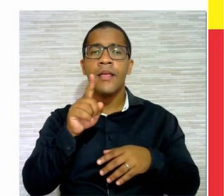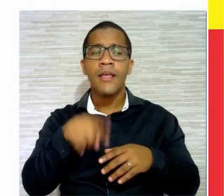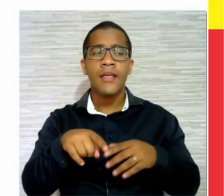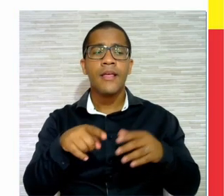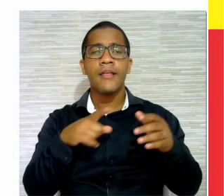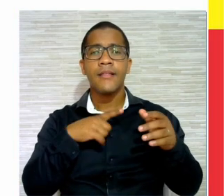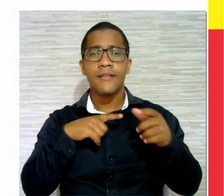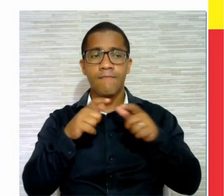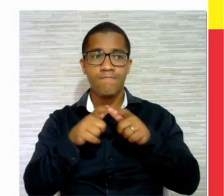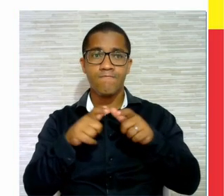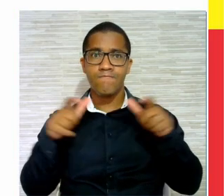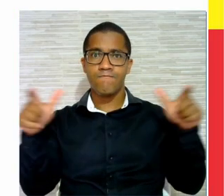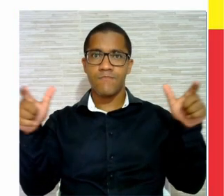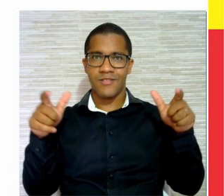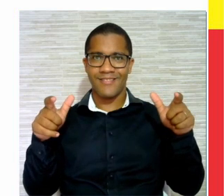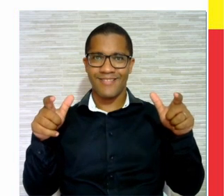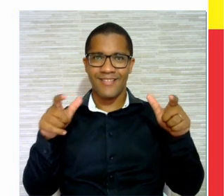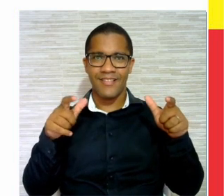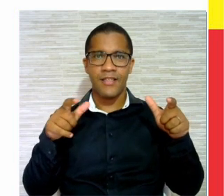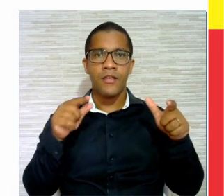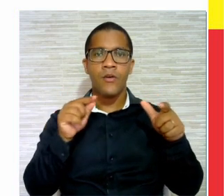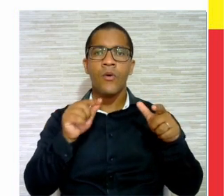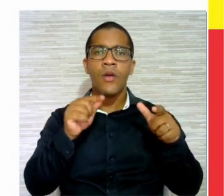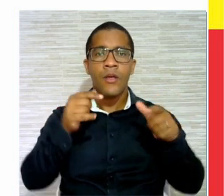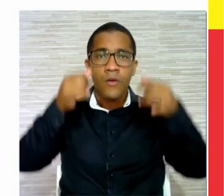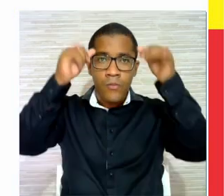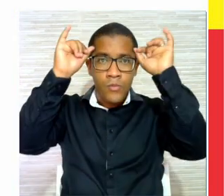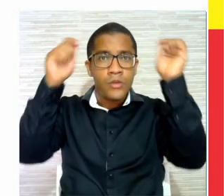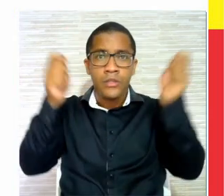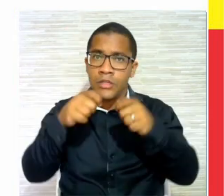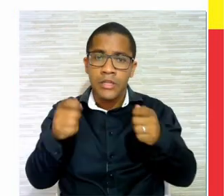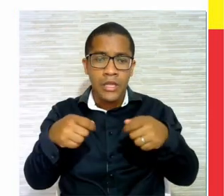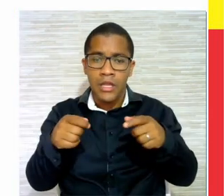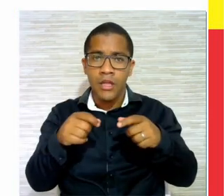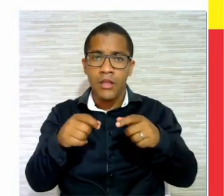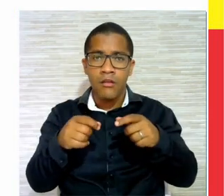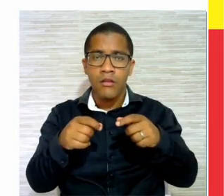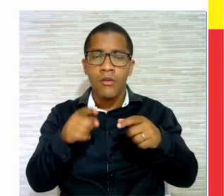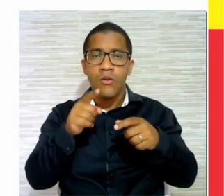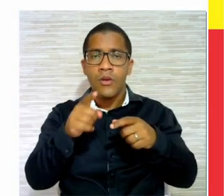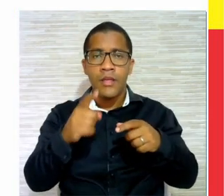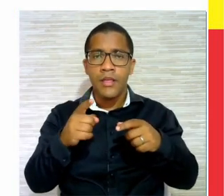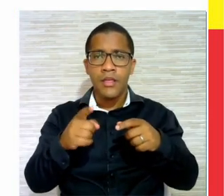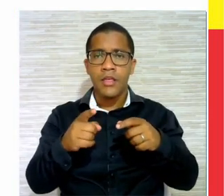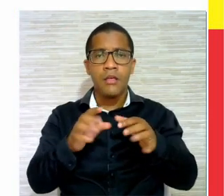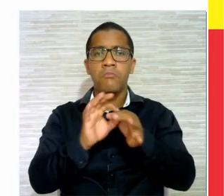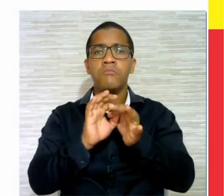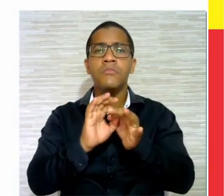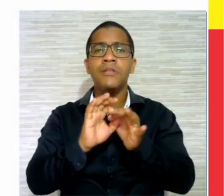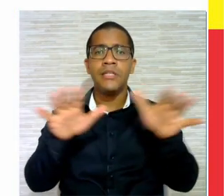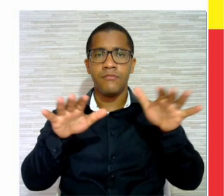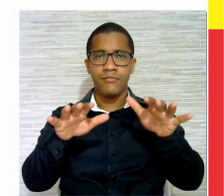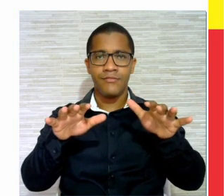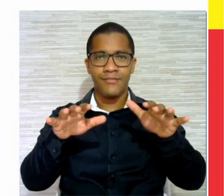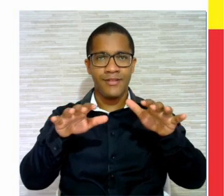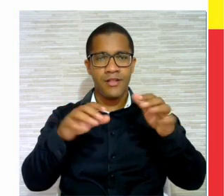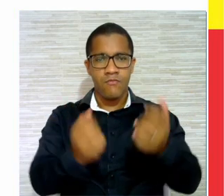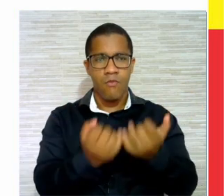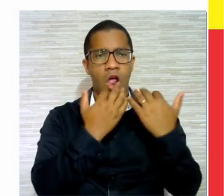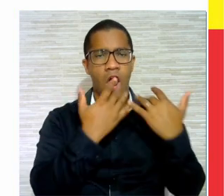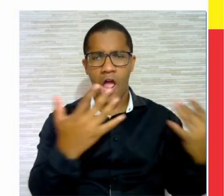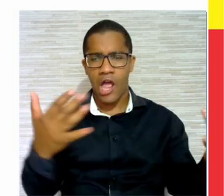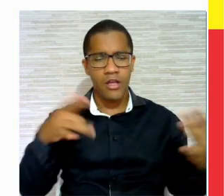a gente vai ter também a pecuária extensiva, né? Porque o gado também ele pode ser criado espalhado pelo campo, né?